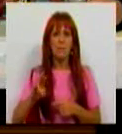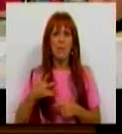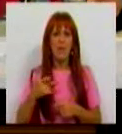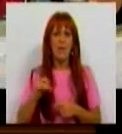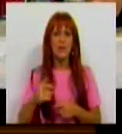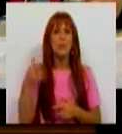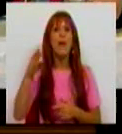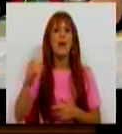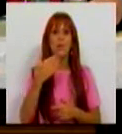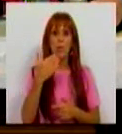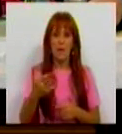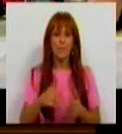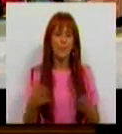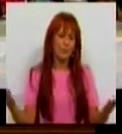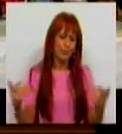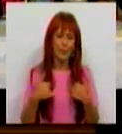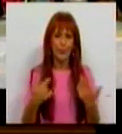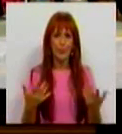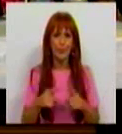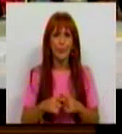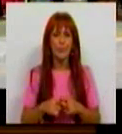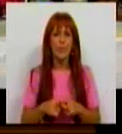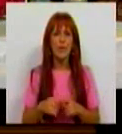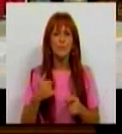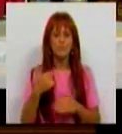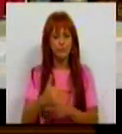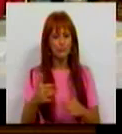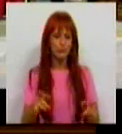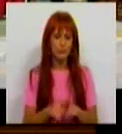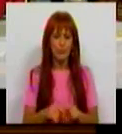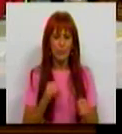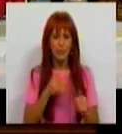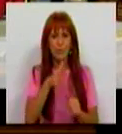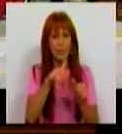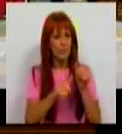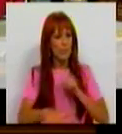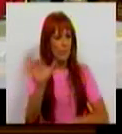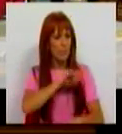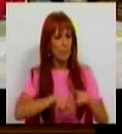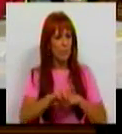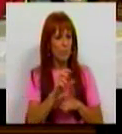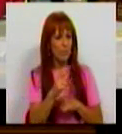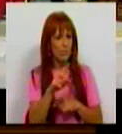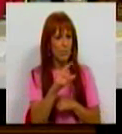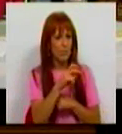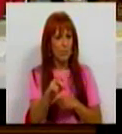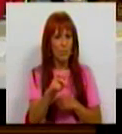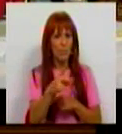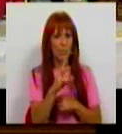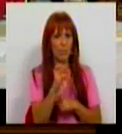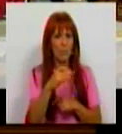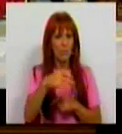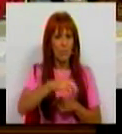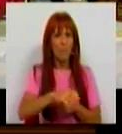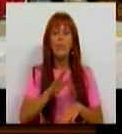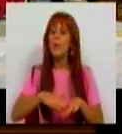Muito obrigada. Bem, eu gostava de enquadrar estes comentários do Sr. Deputado Cristóvão Crespo. Precisamente,